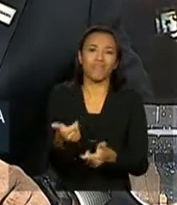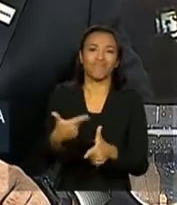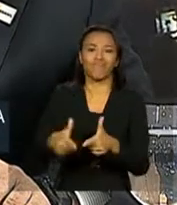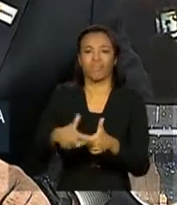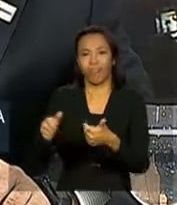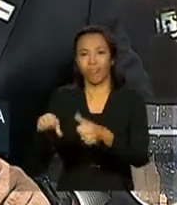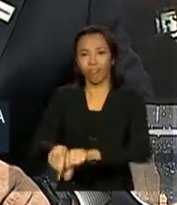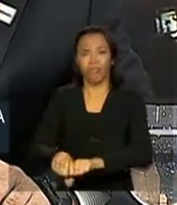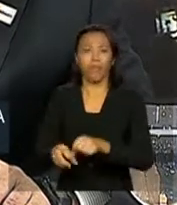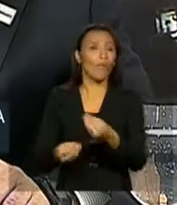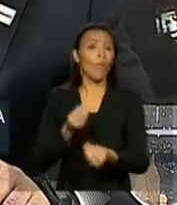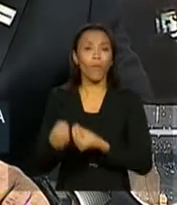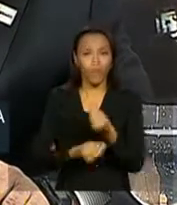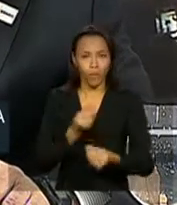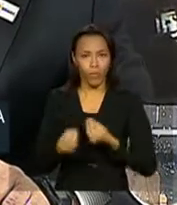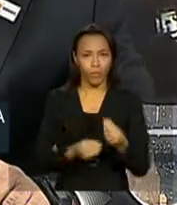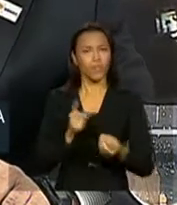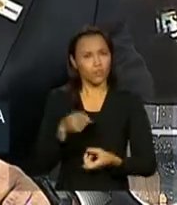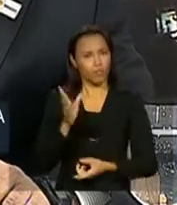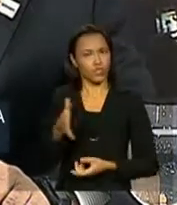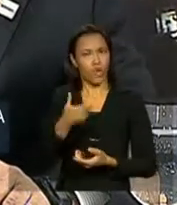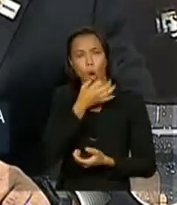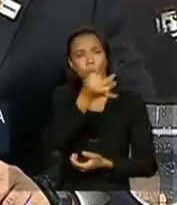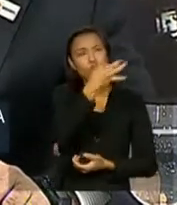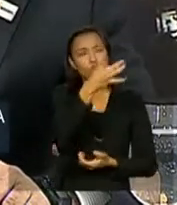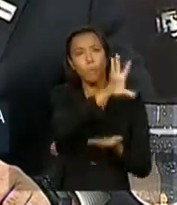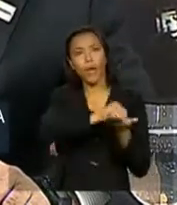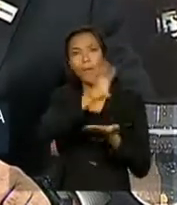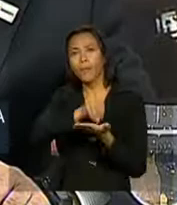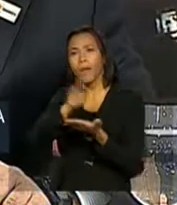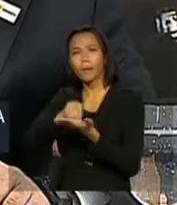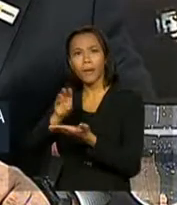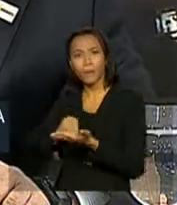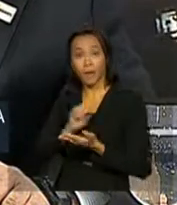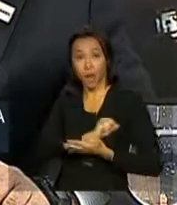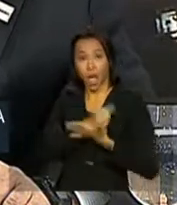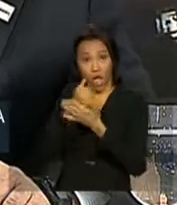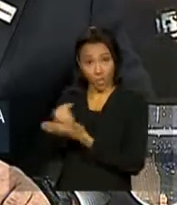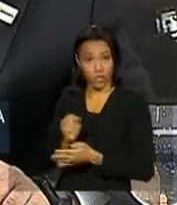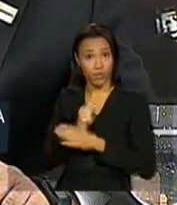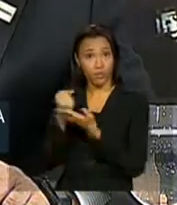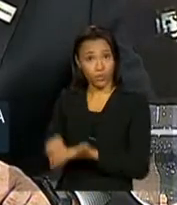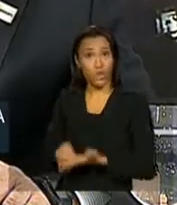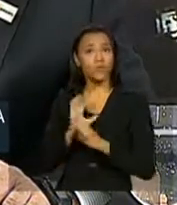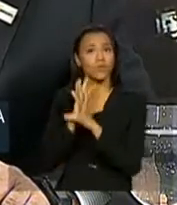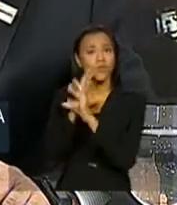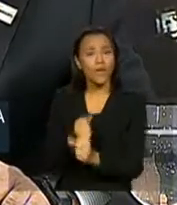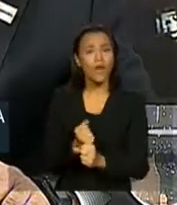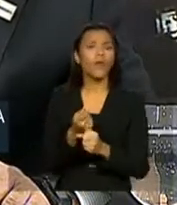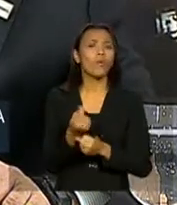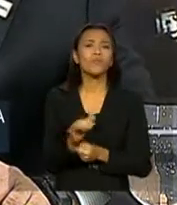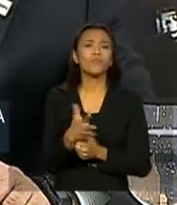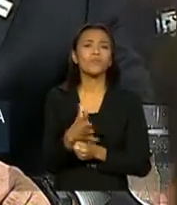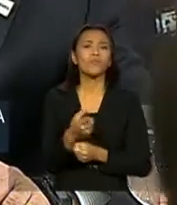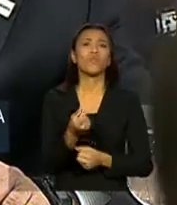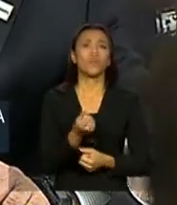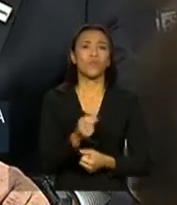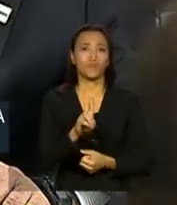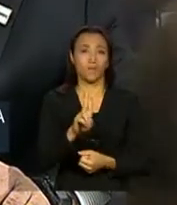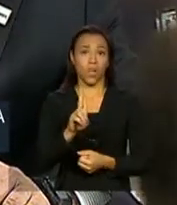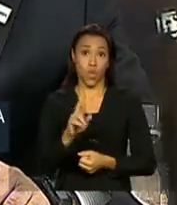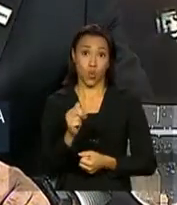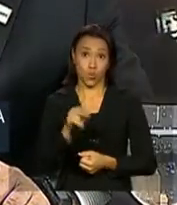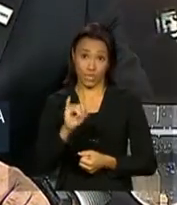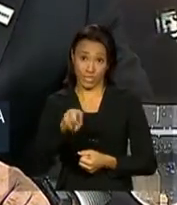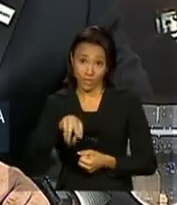cálculo que a gente está usando também consultorias para poder ajudar nesses cálculos todos, dessa avaliação desses preços dessas usinas, mesma coisa